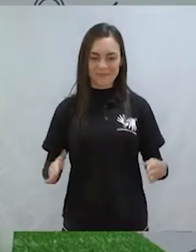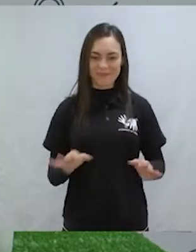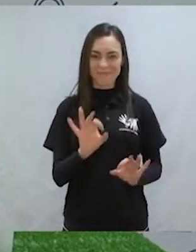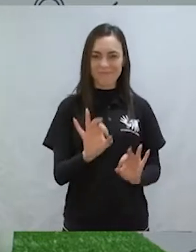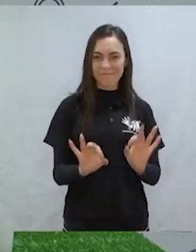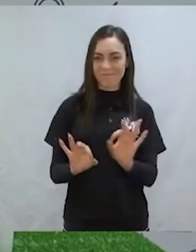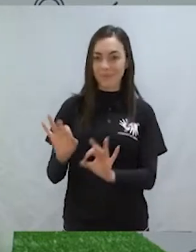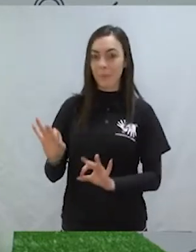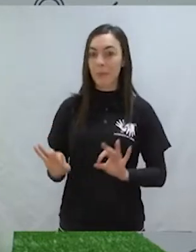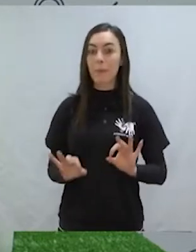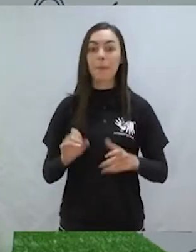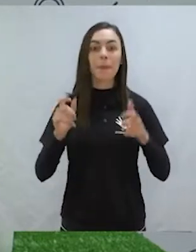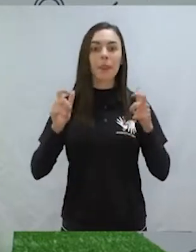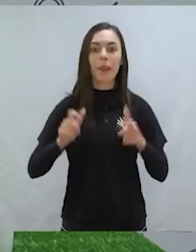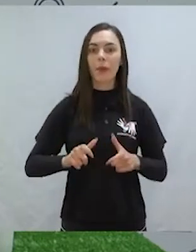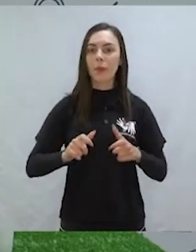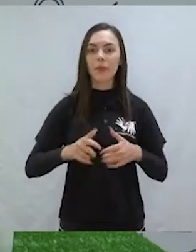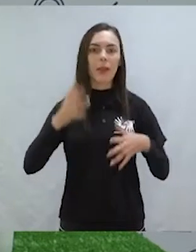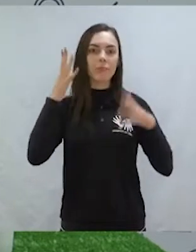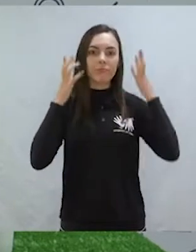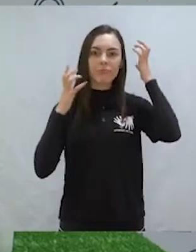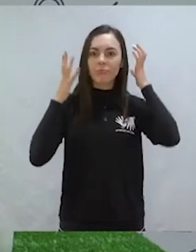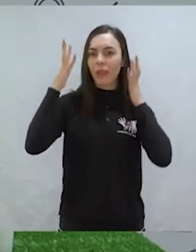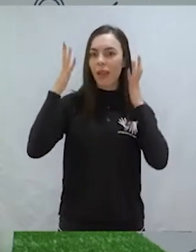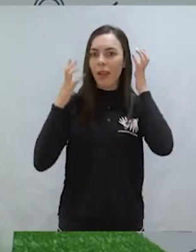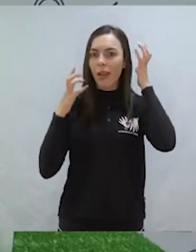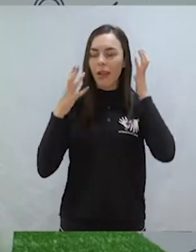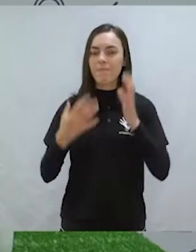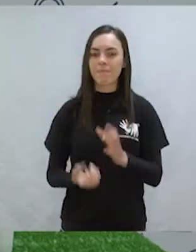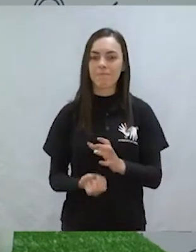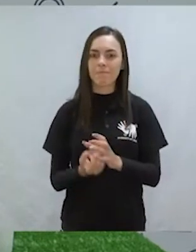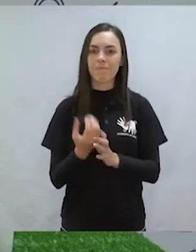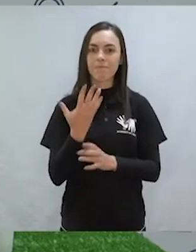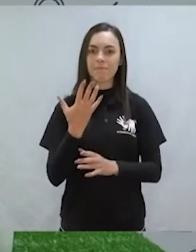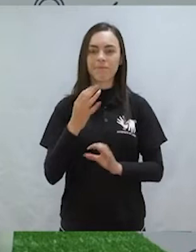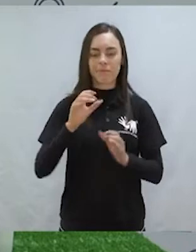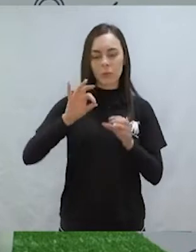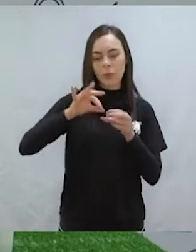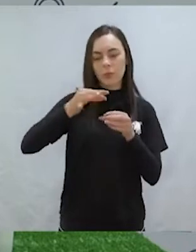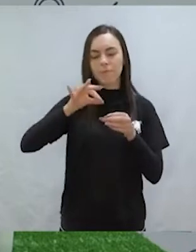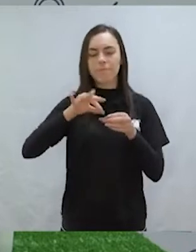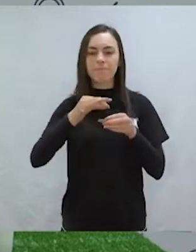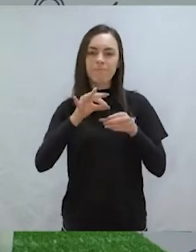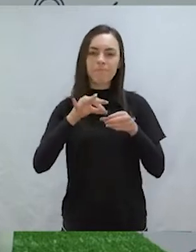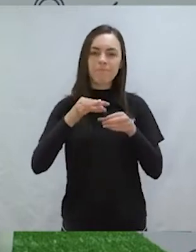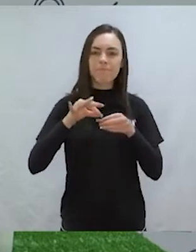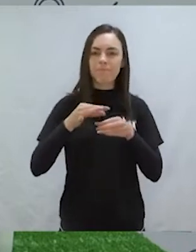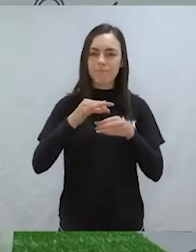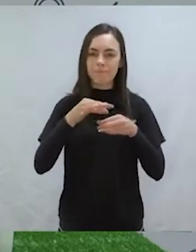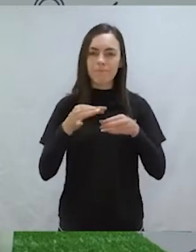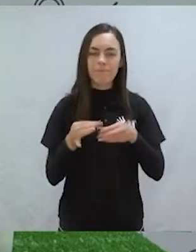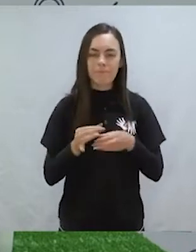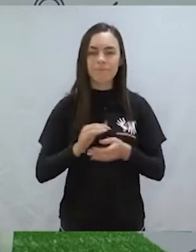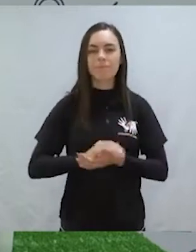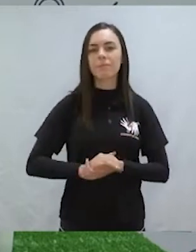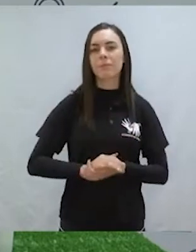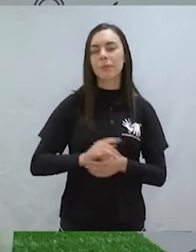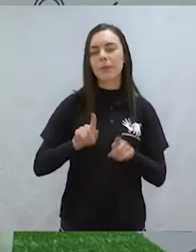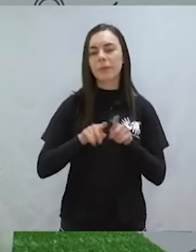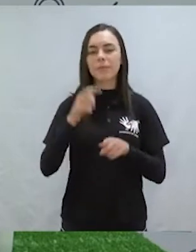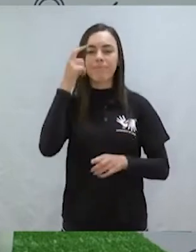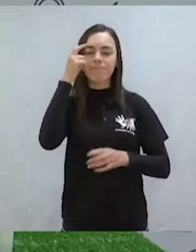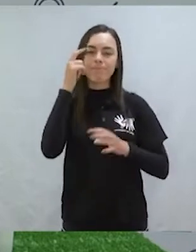é aonde a boneca Emília, ela foi construída, ela foi confeccionada, ela